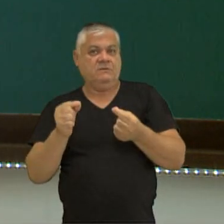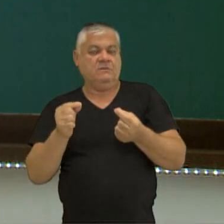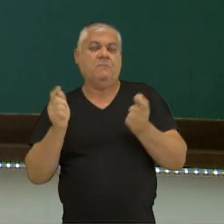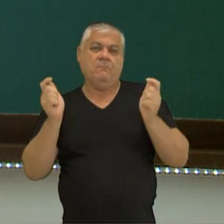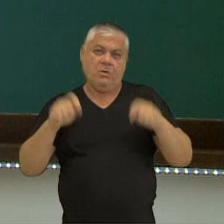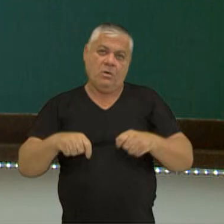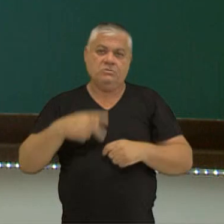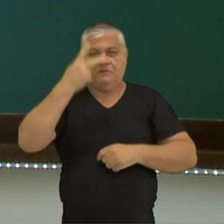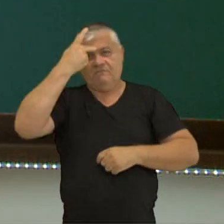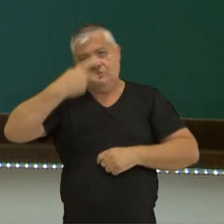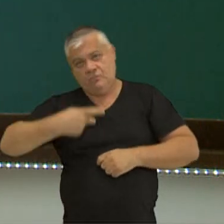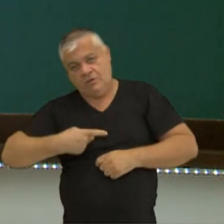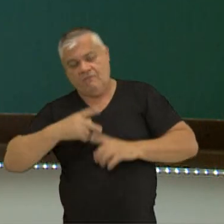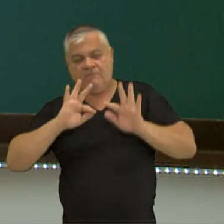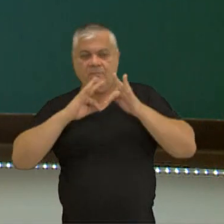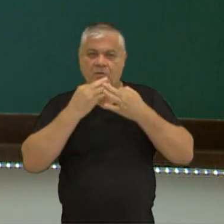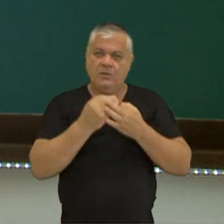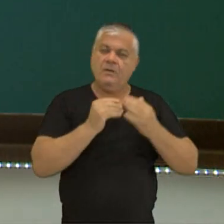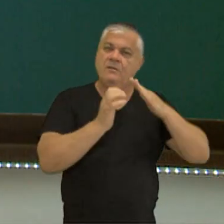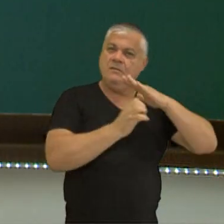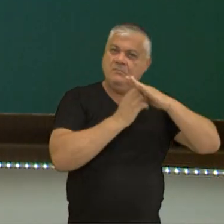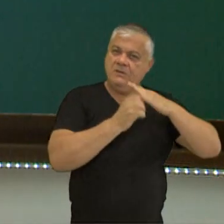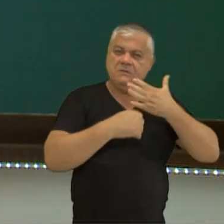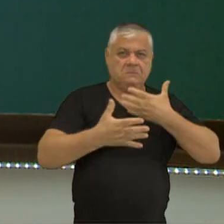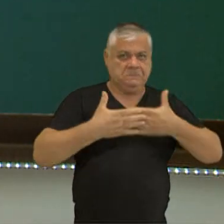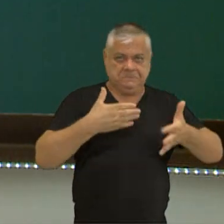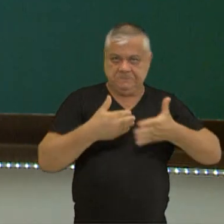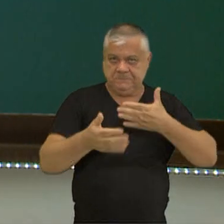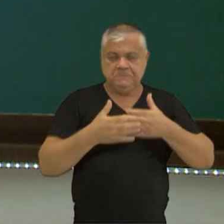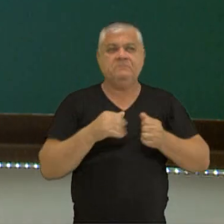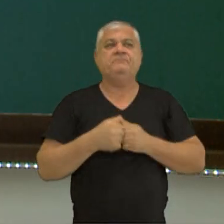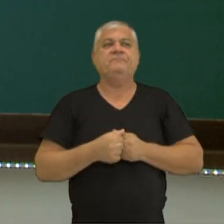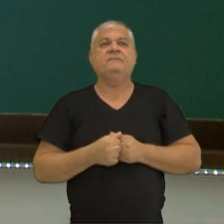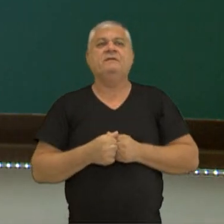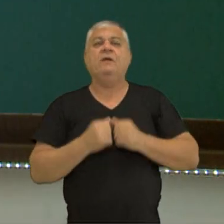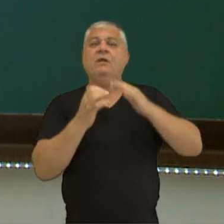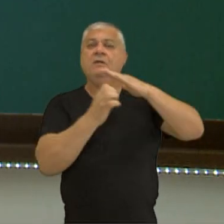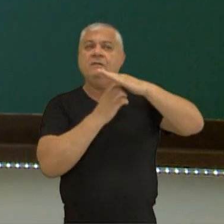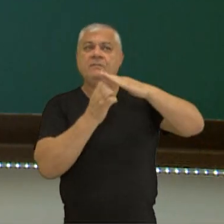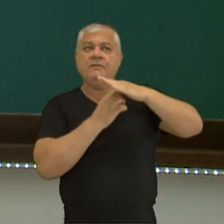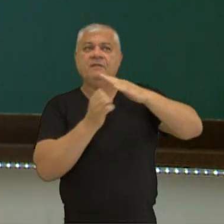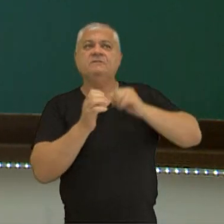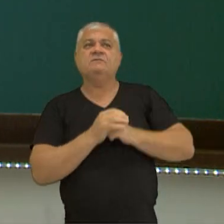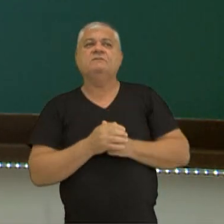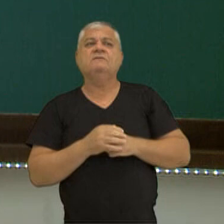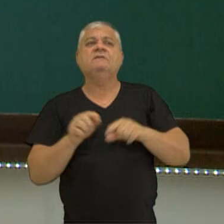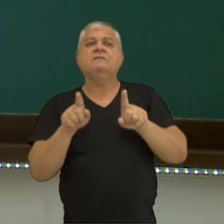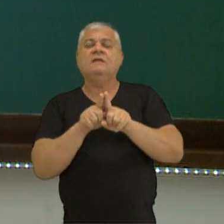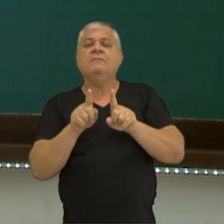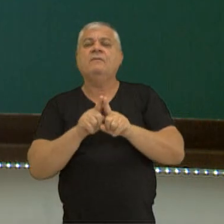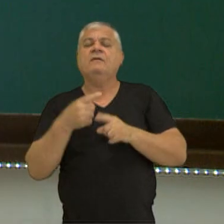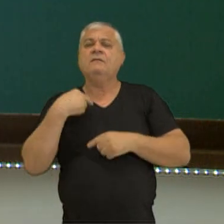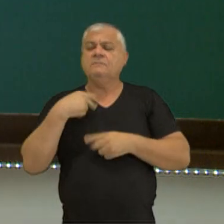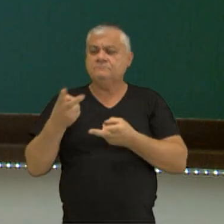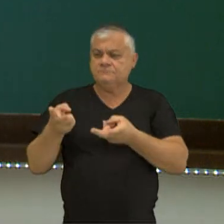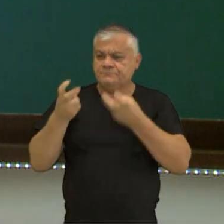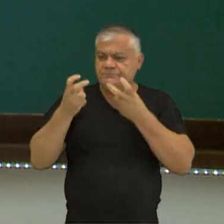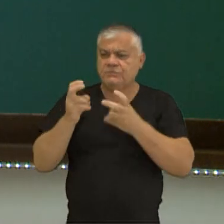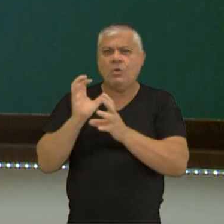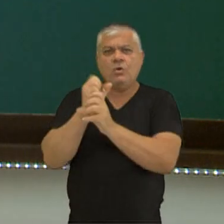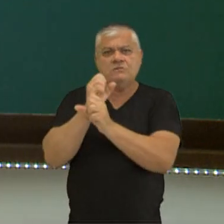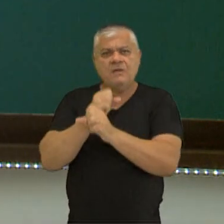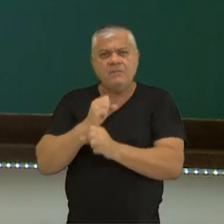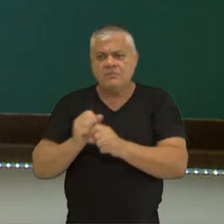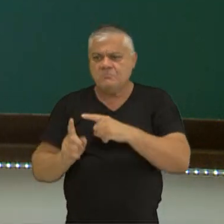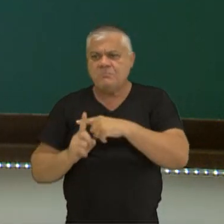pode ser individual, familiar ou empresarial. A gente falou principalmente do empresarial hoje. Vimos que quando nós temos um orçamento